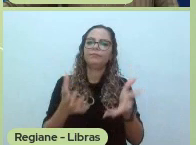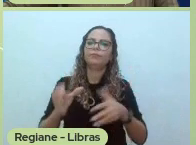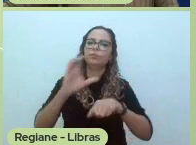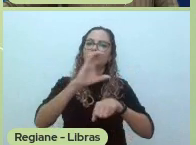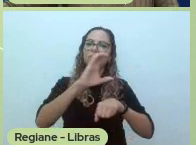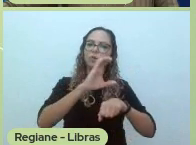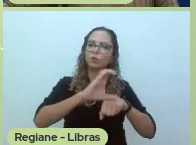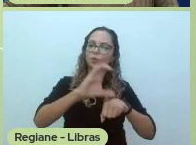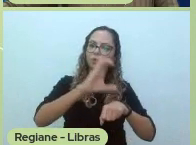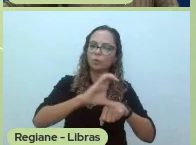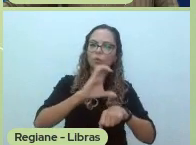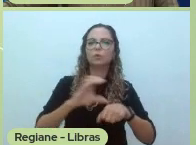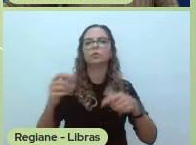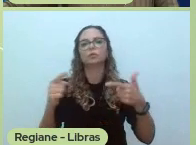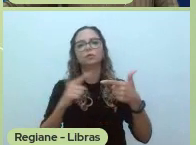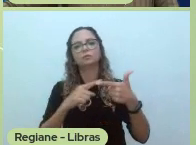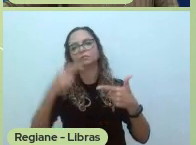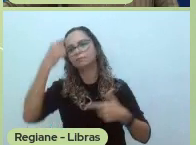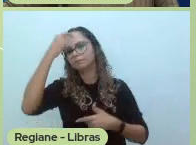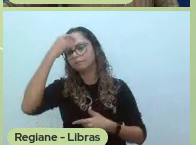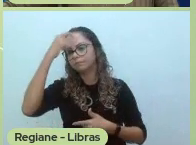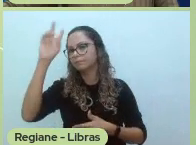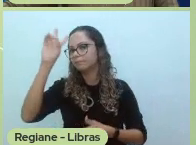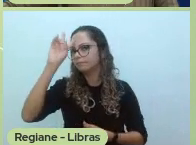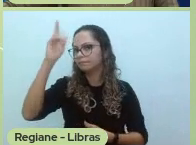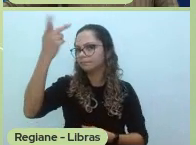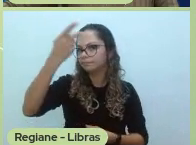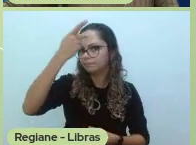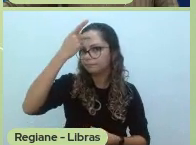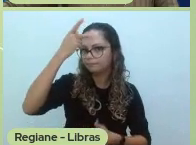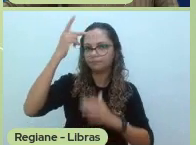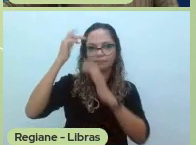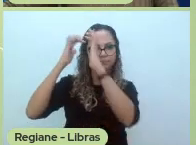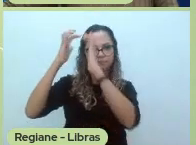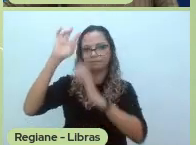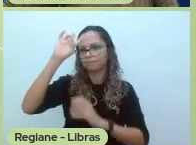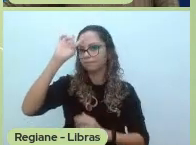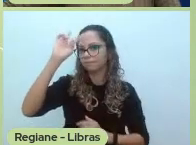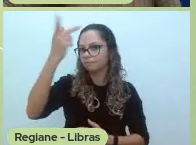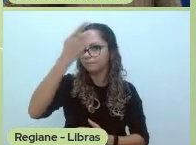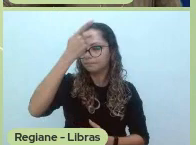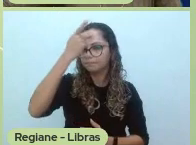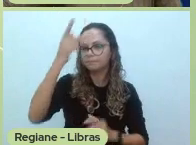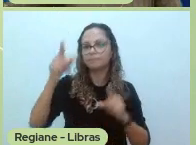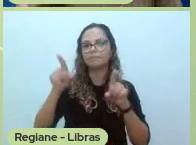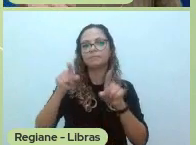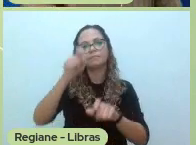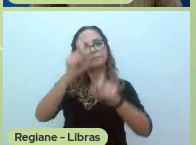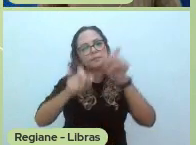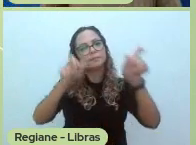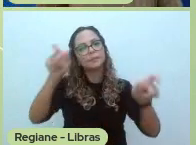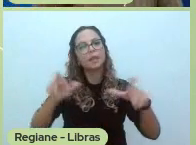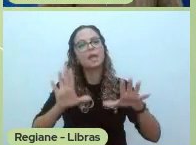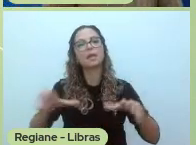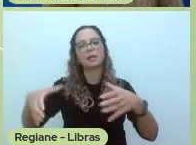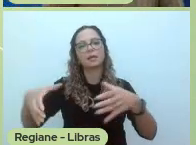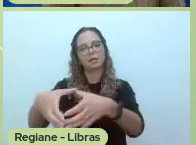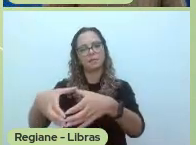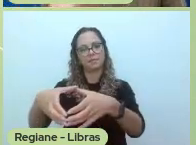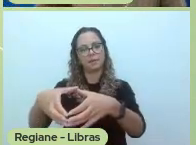da mudança de mindset, isso acaba influenciando na avaliação de performance da pessoa. Daí não é tão